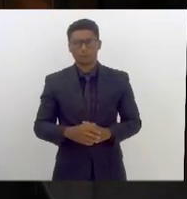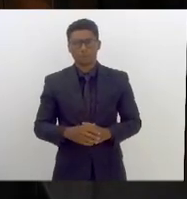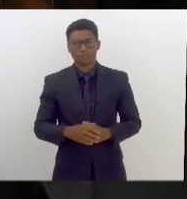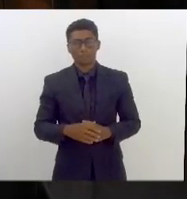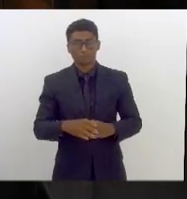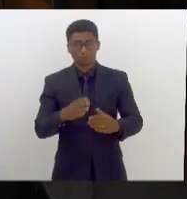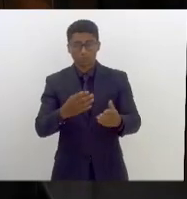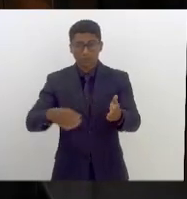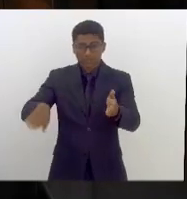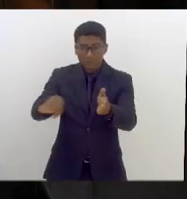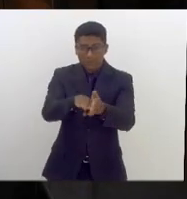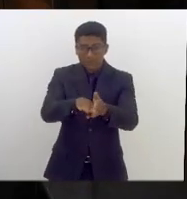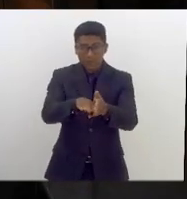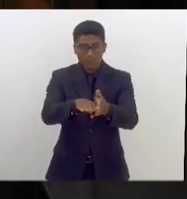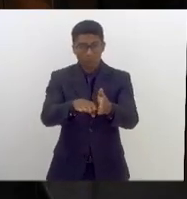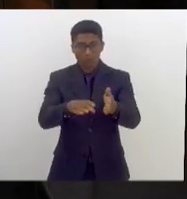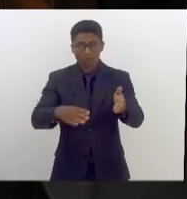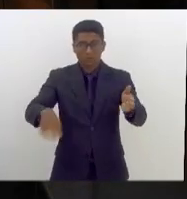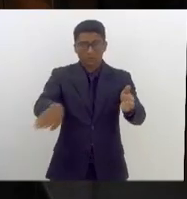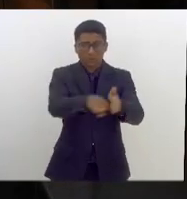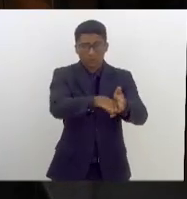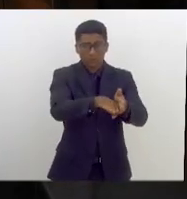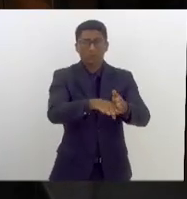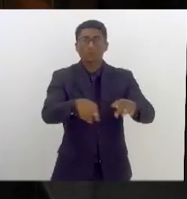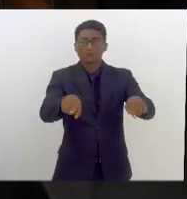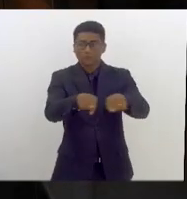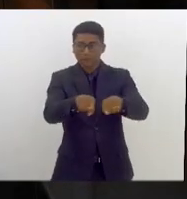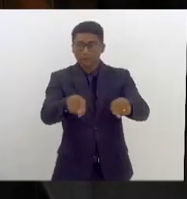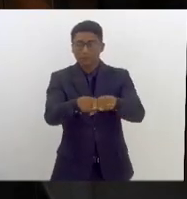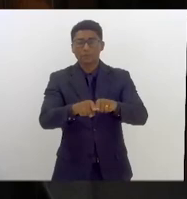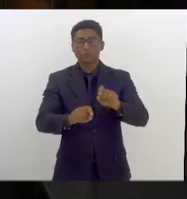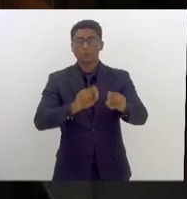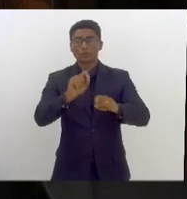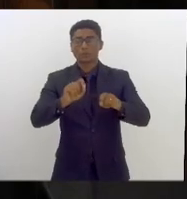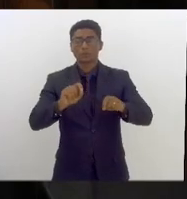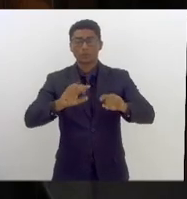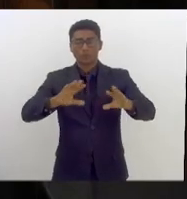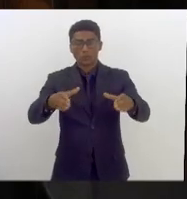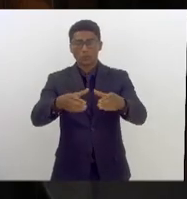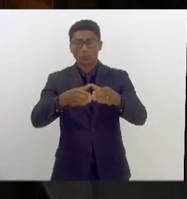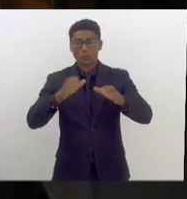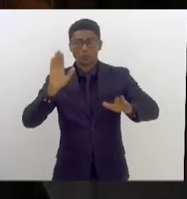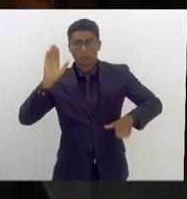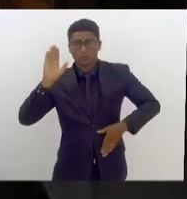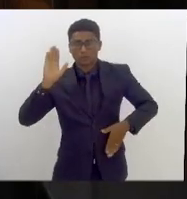Estações dominadas pelo narcotráfico.